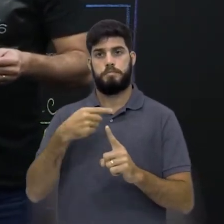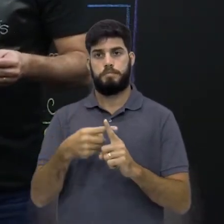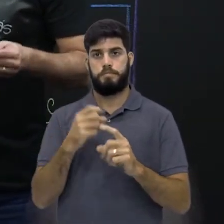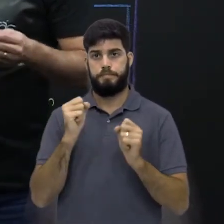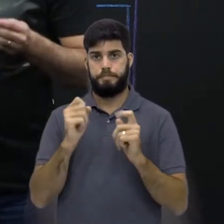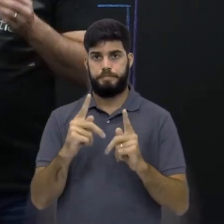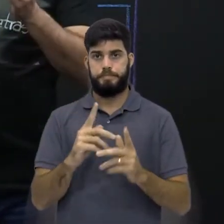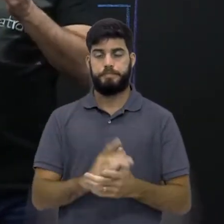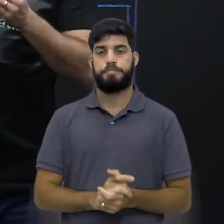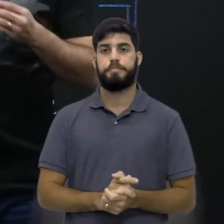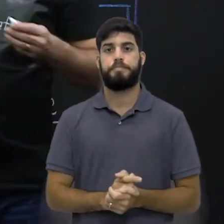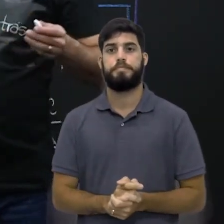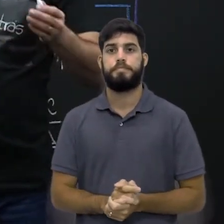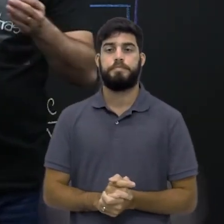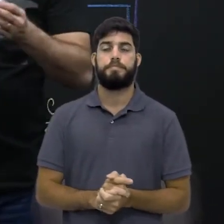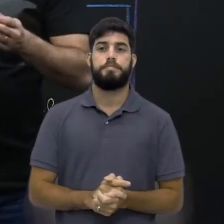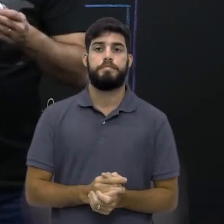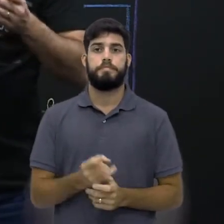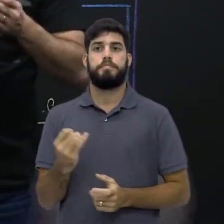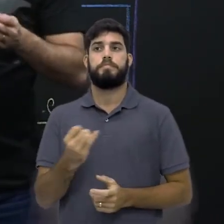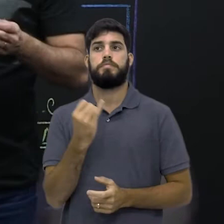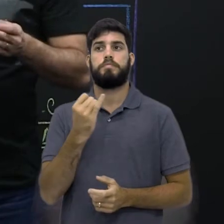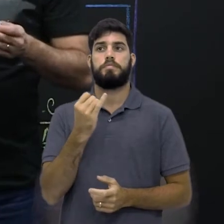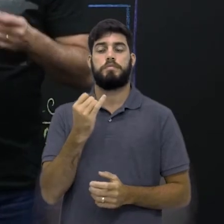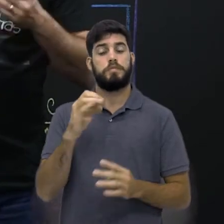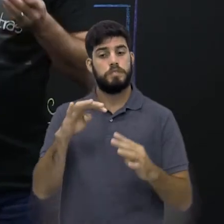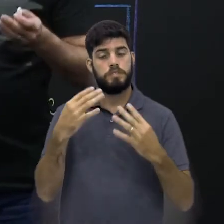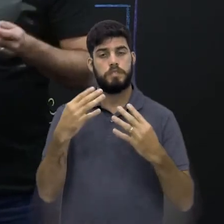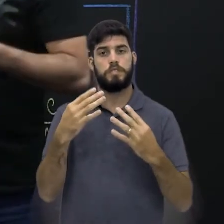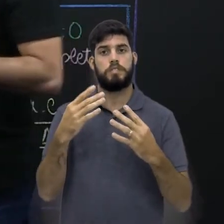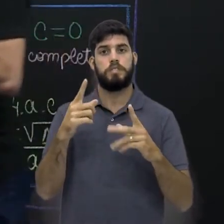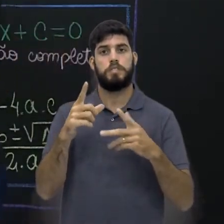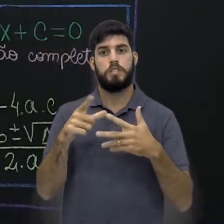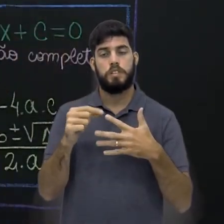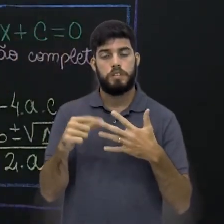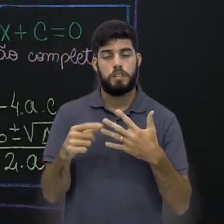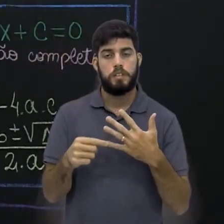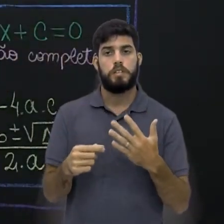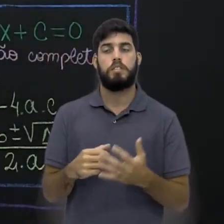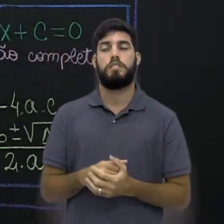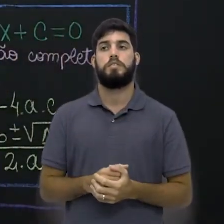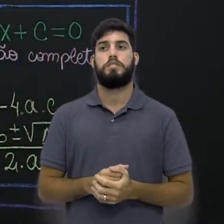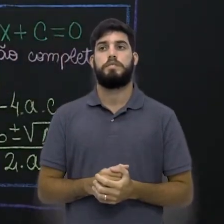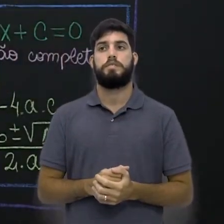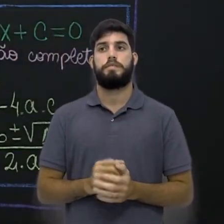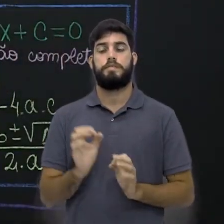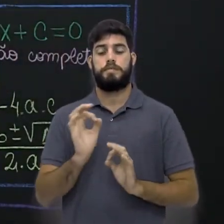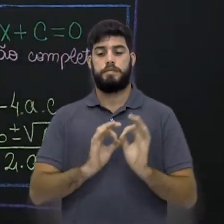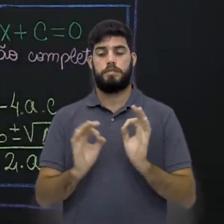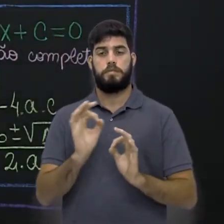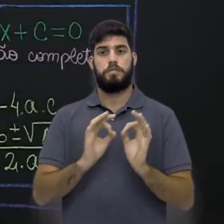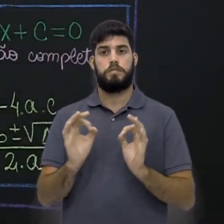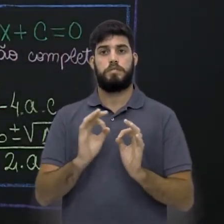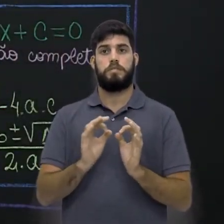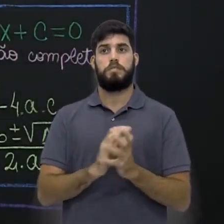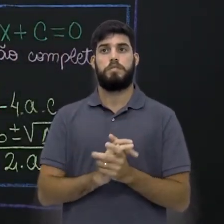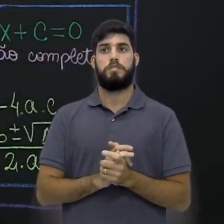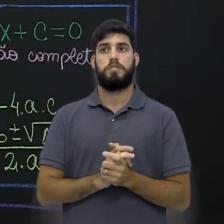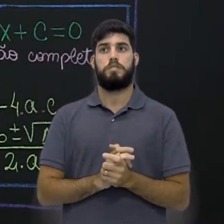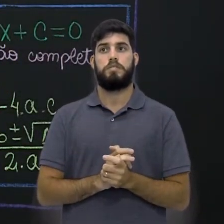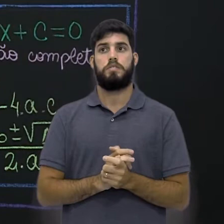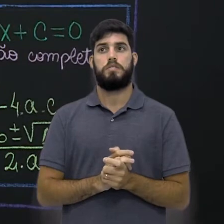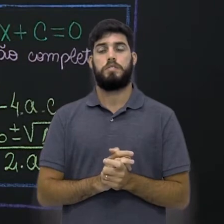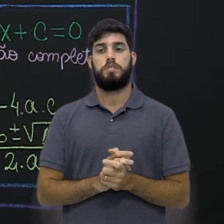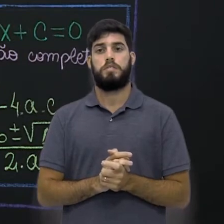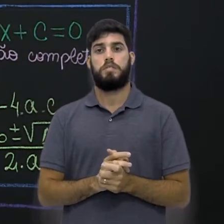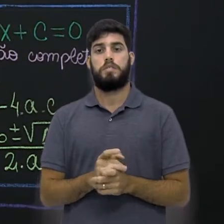positivo, tá? Então, é importante que você atente para esse detalhe. Até porque, ao resolver esse tipo de equação, você